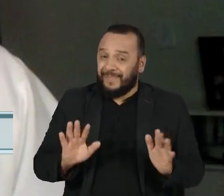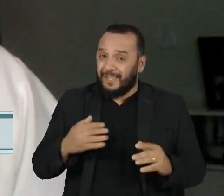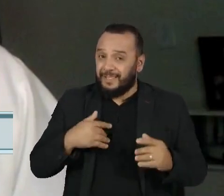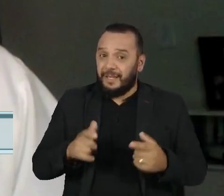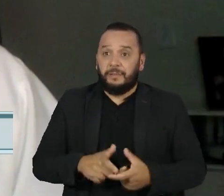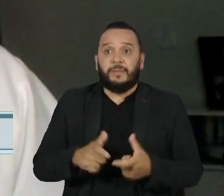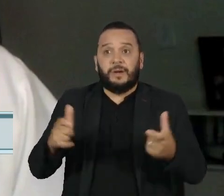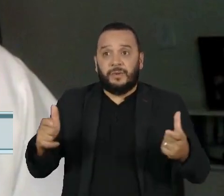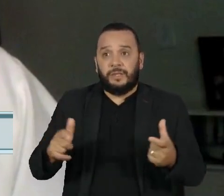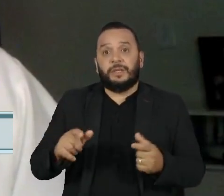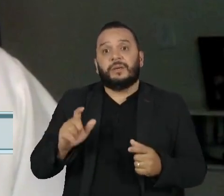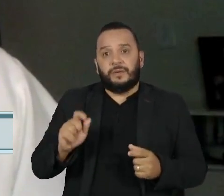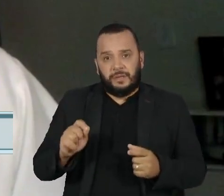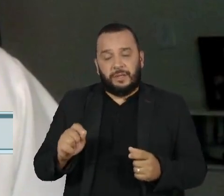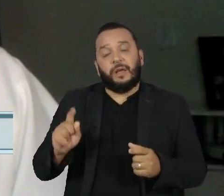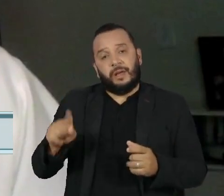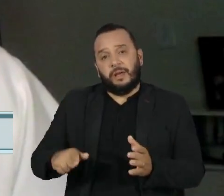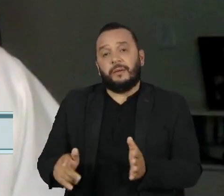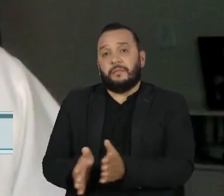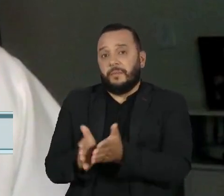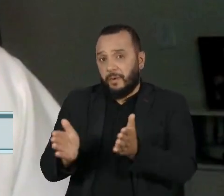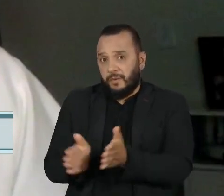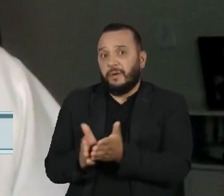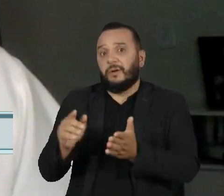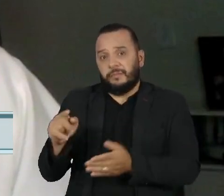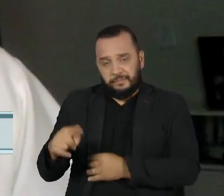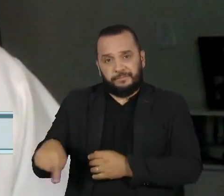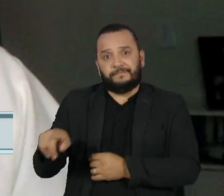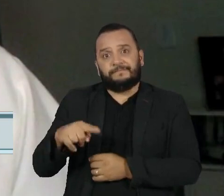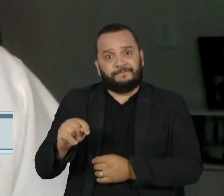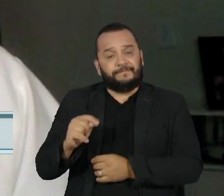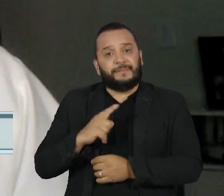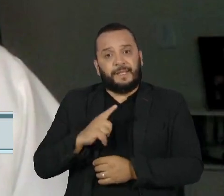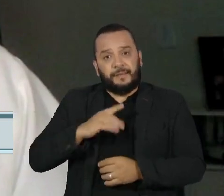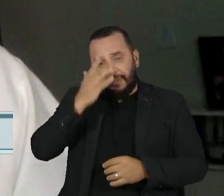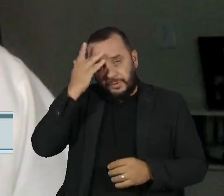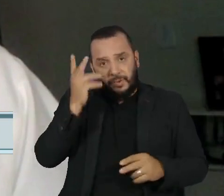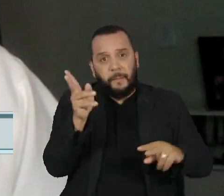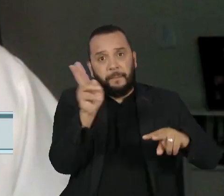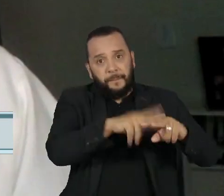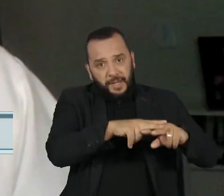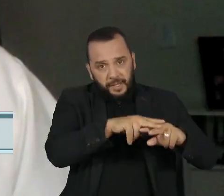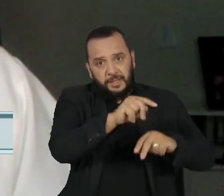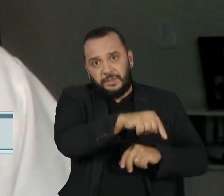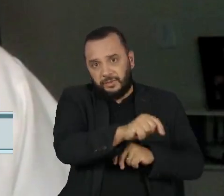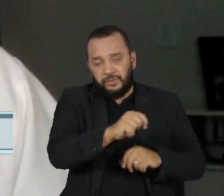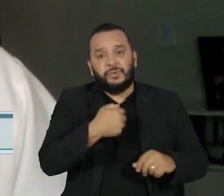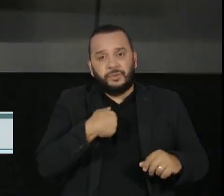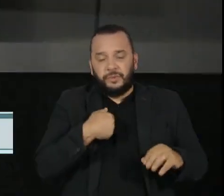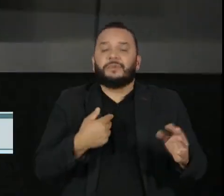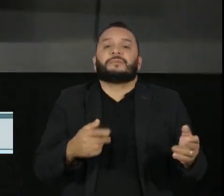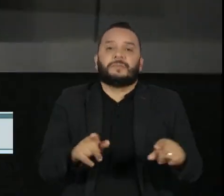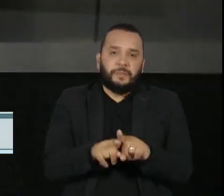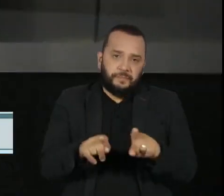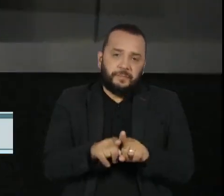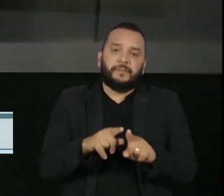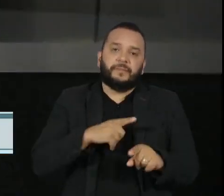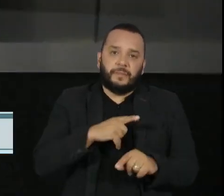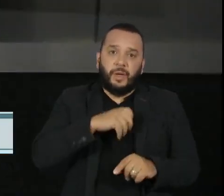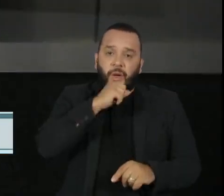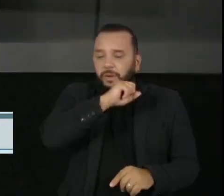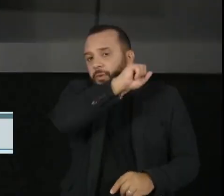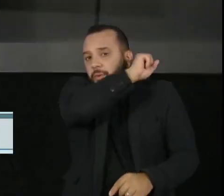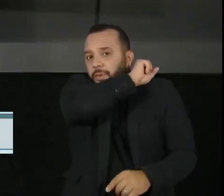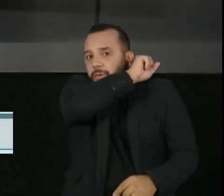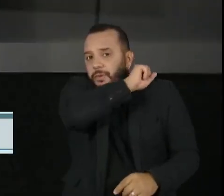em populações mais pobres, pessoas privadas de liberdade e outras populações mais vulneráveis. Mas ninguém está